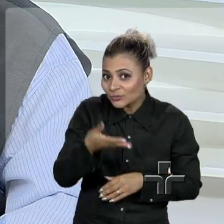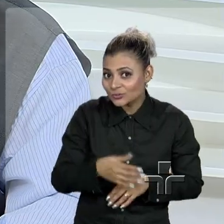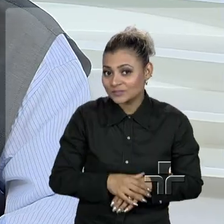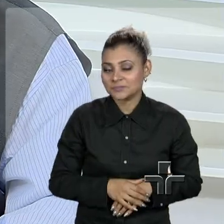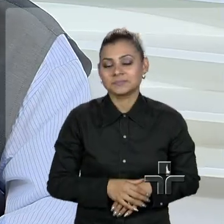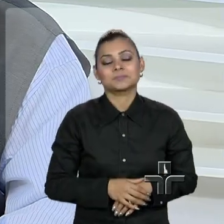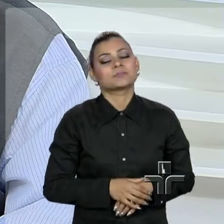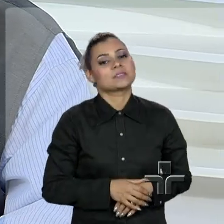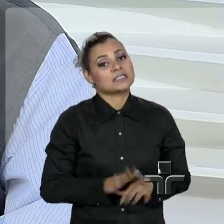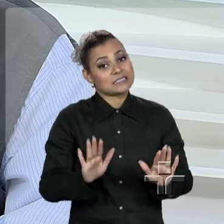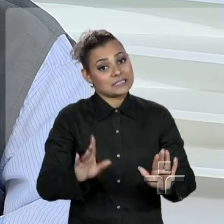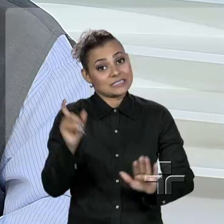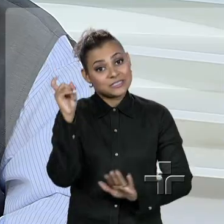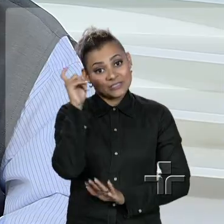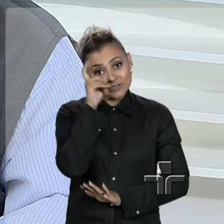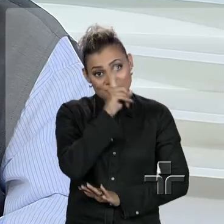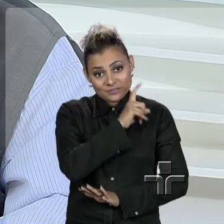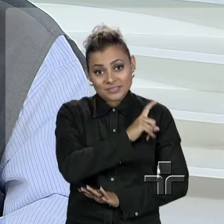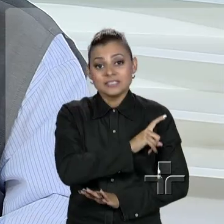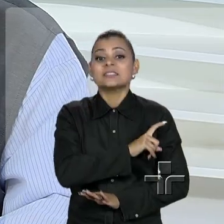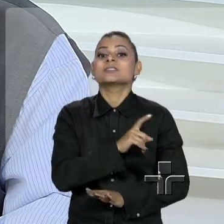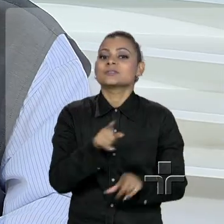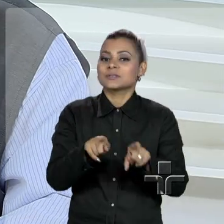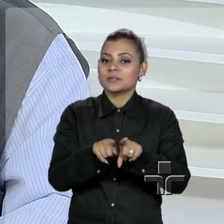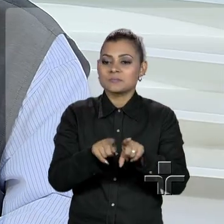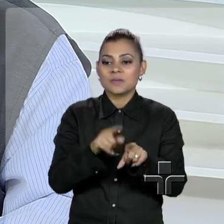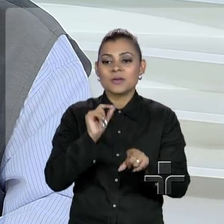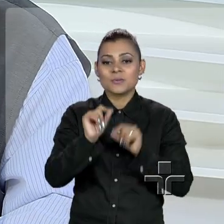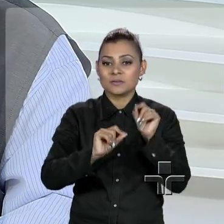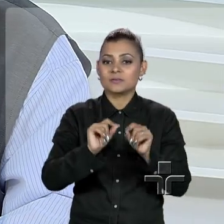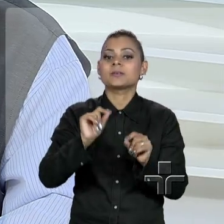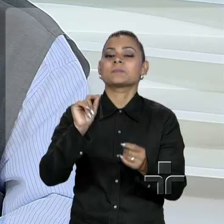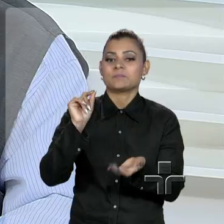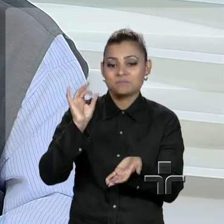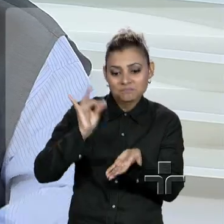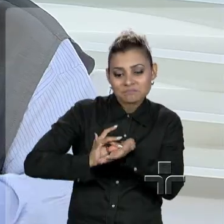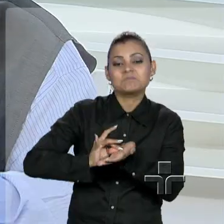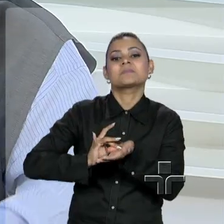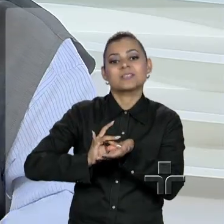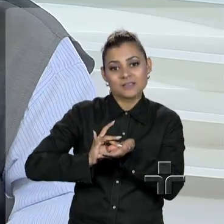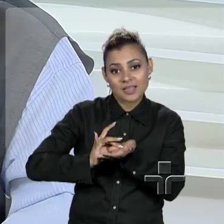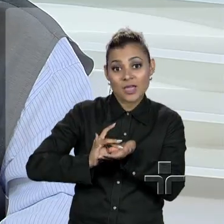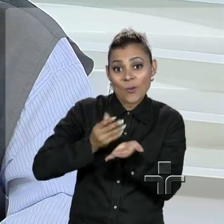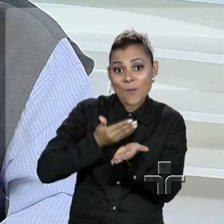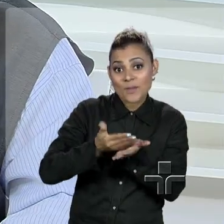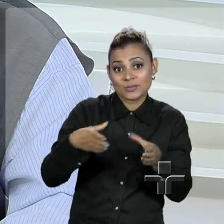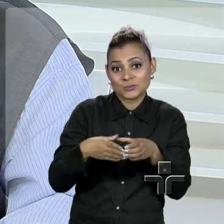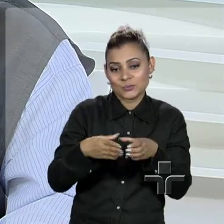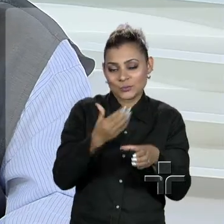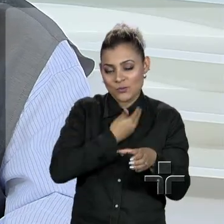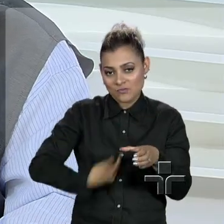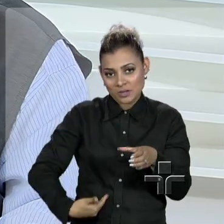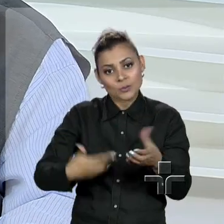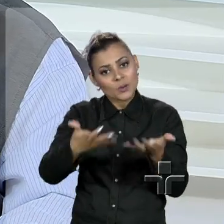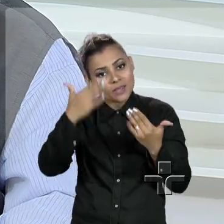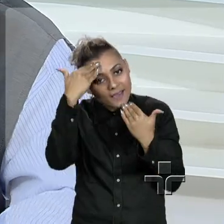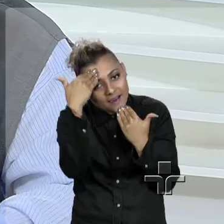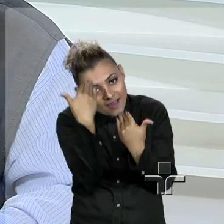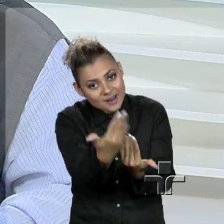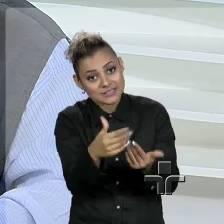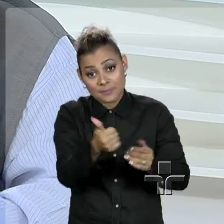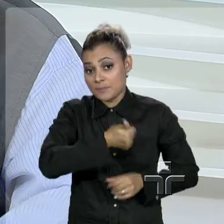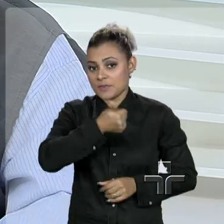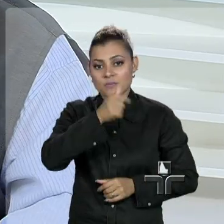gente lembrar todas as confusões que sempre existem no começo de cada governo. Mas, em primeiro lugar, eu gostaria de agradecer